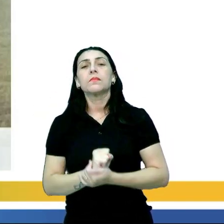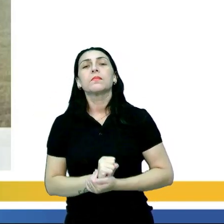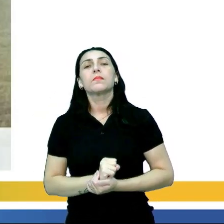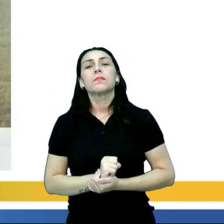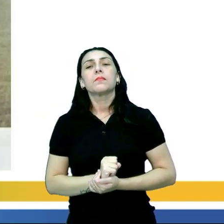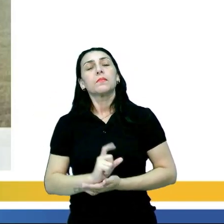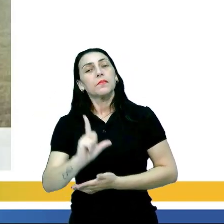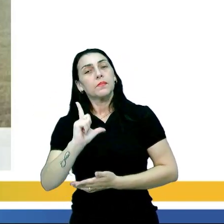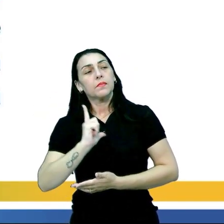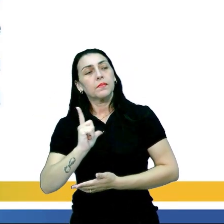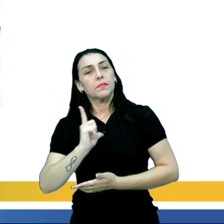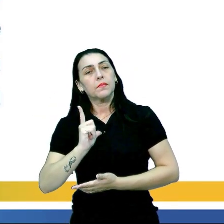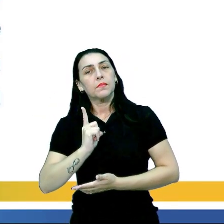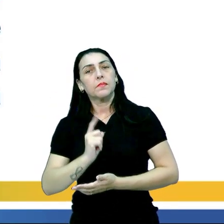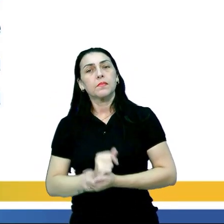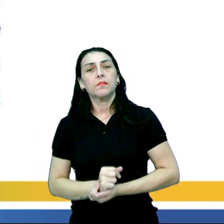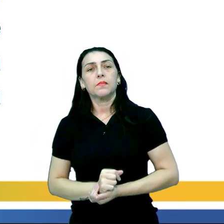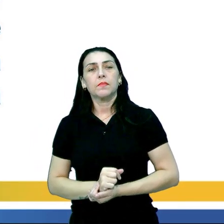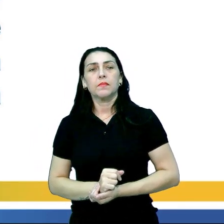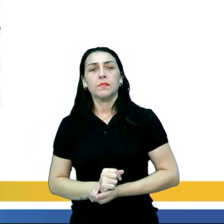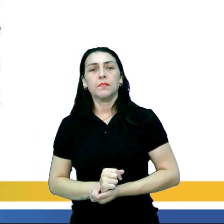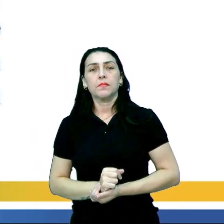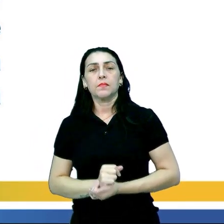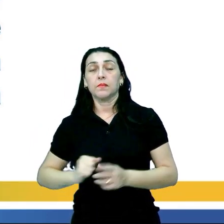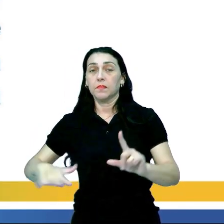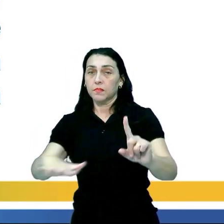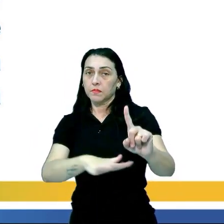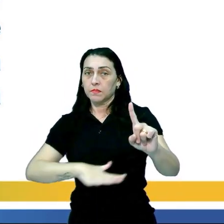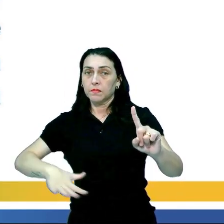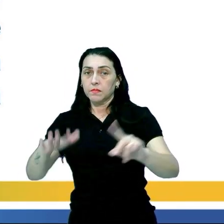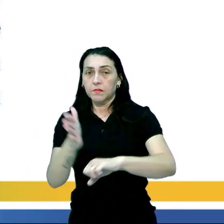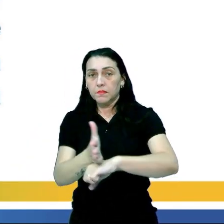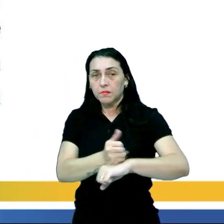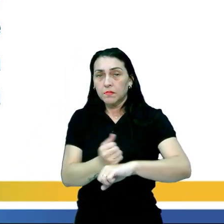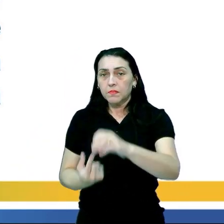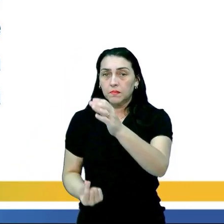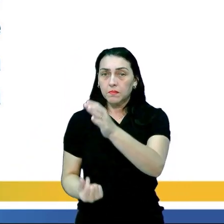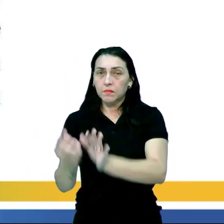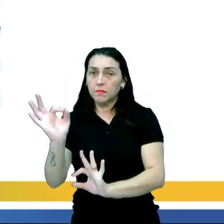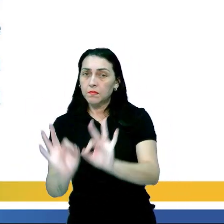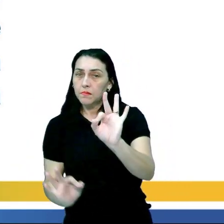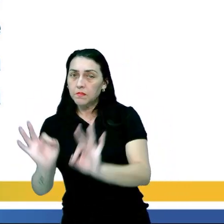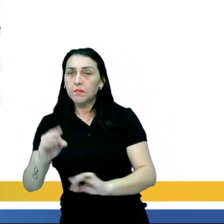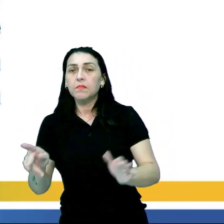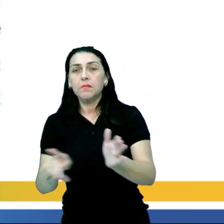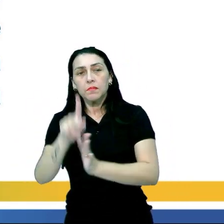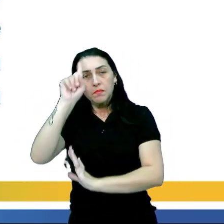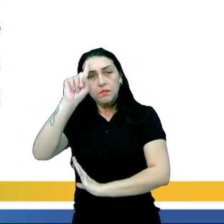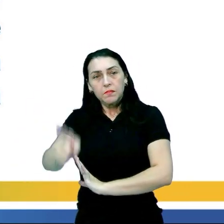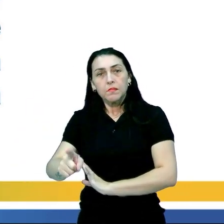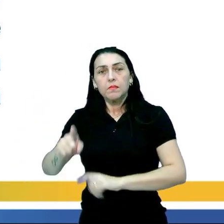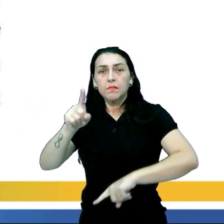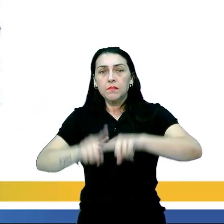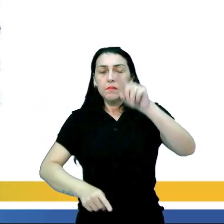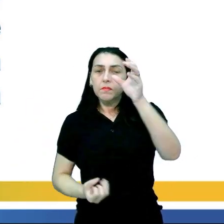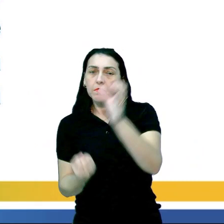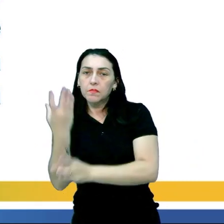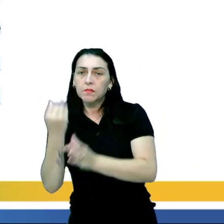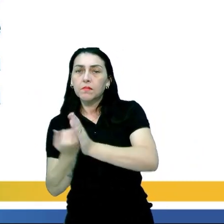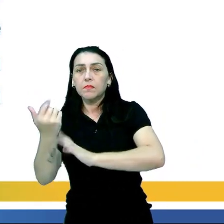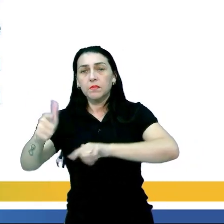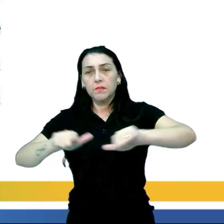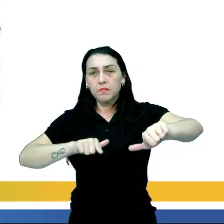aí nós temos o seguinte: na sociedade pré-capitalista, os proprietários dos meios de